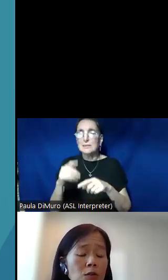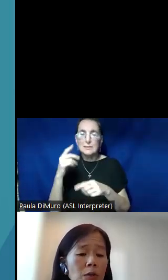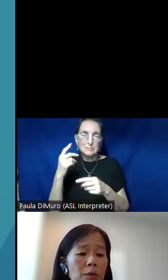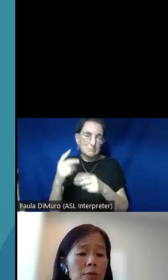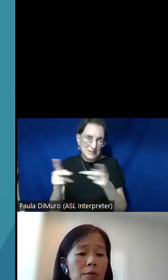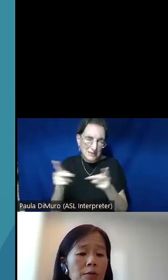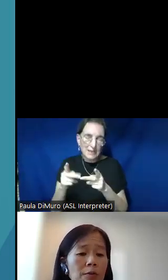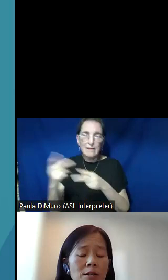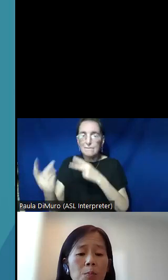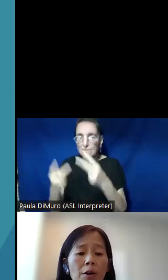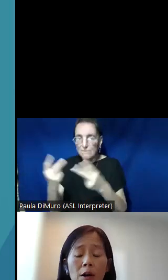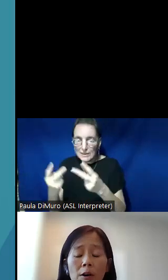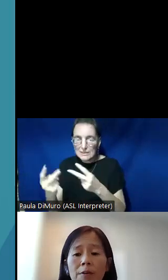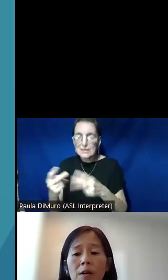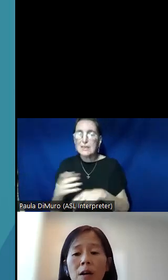e